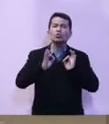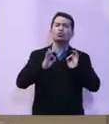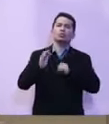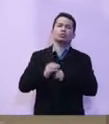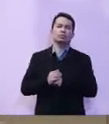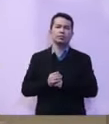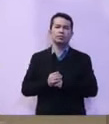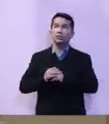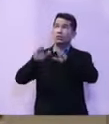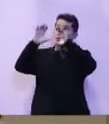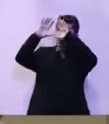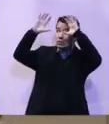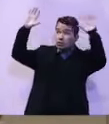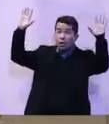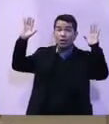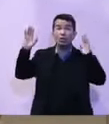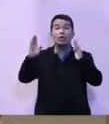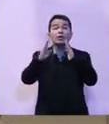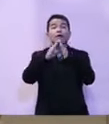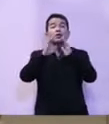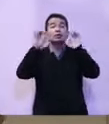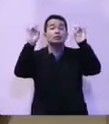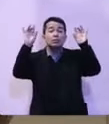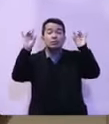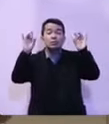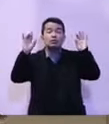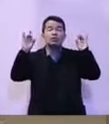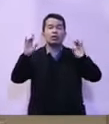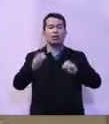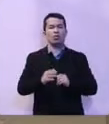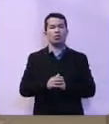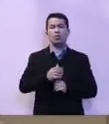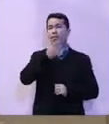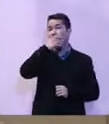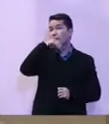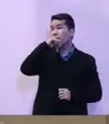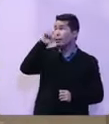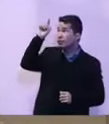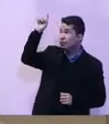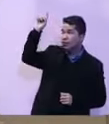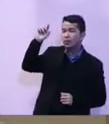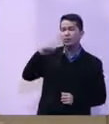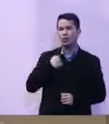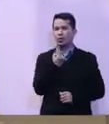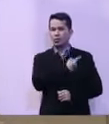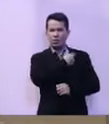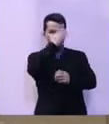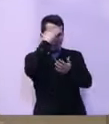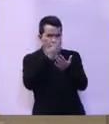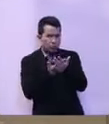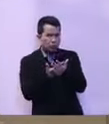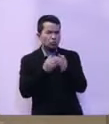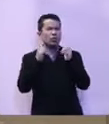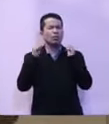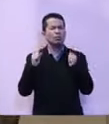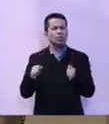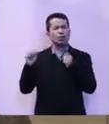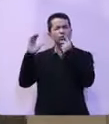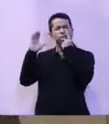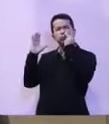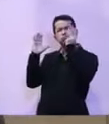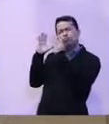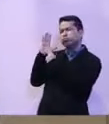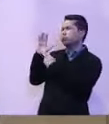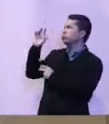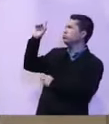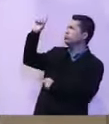ter um lugar na casa do Pai, porque pela fé nós podemos ter a promessa de Deus e o selo